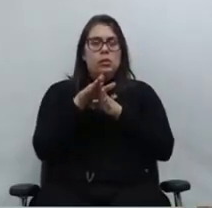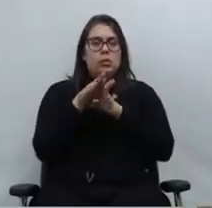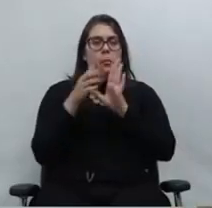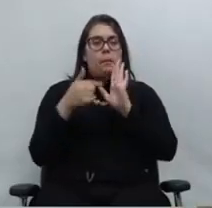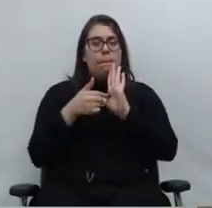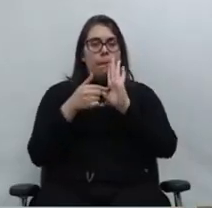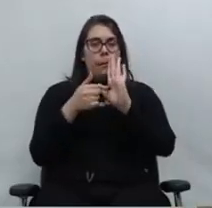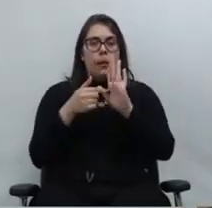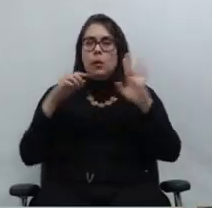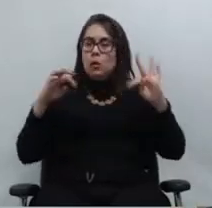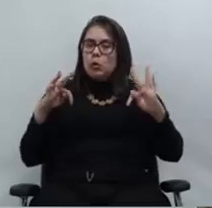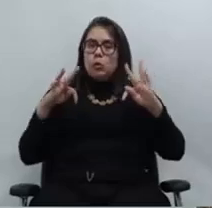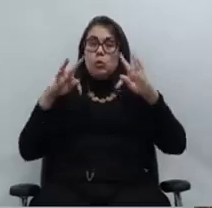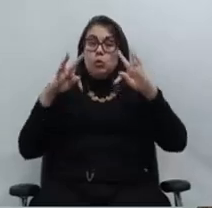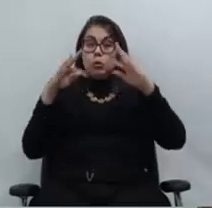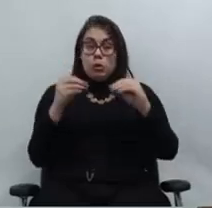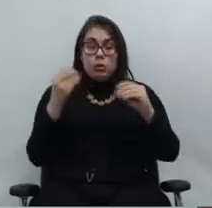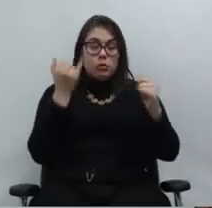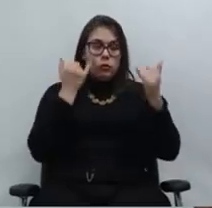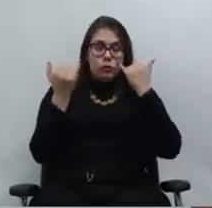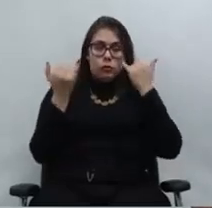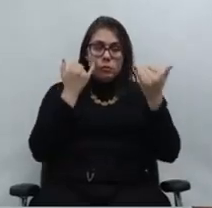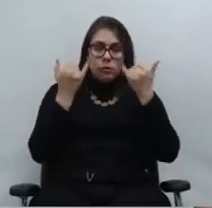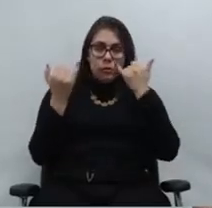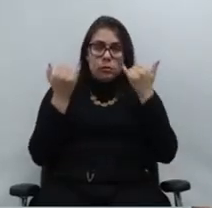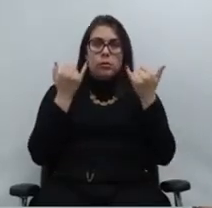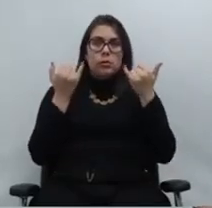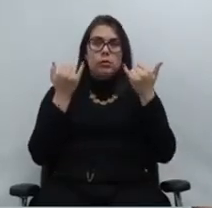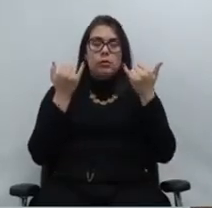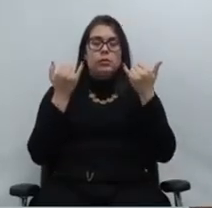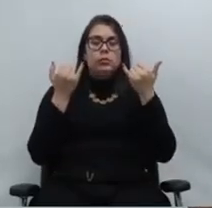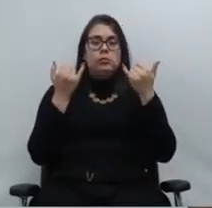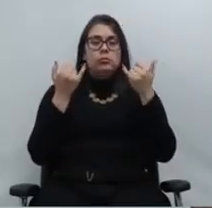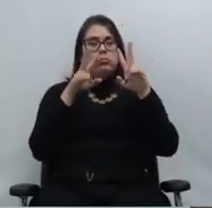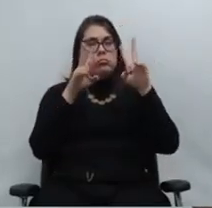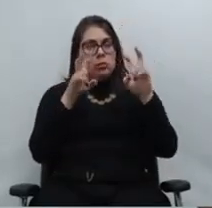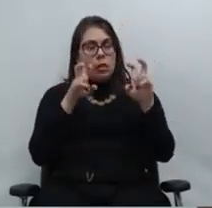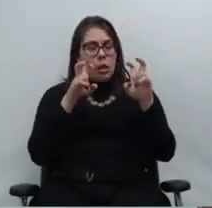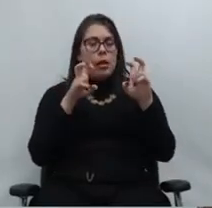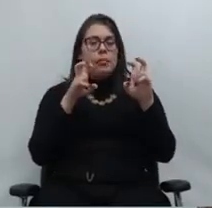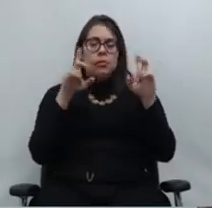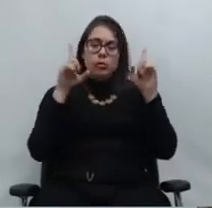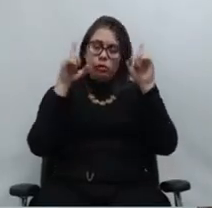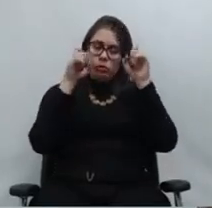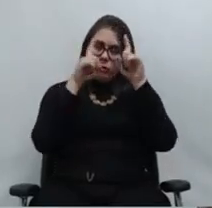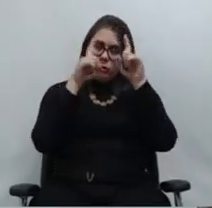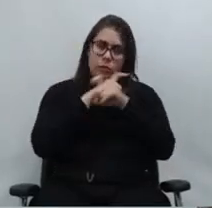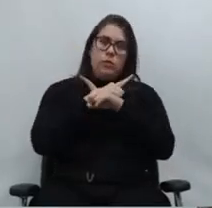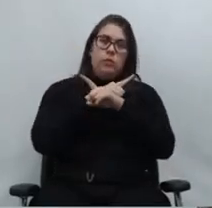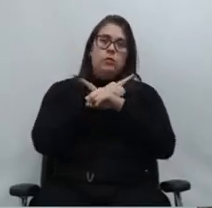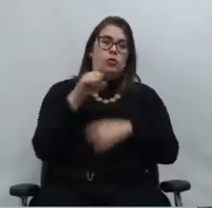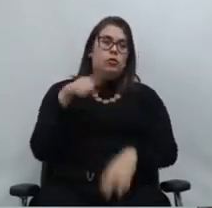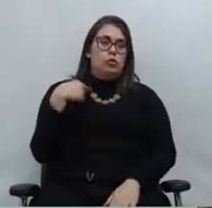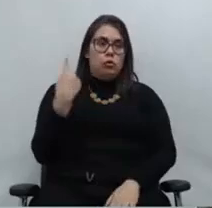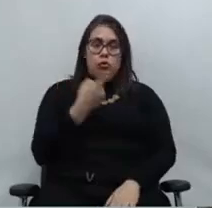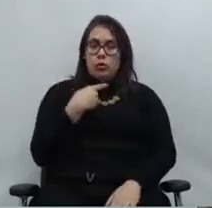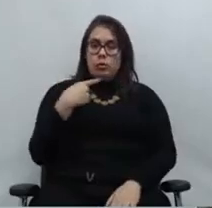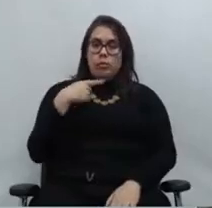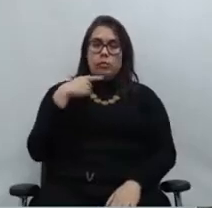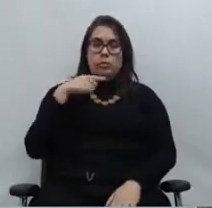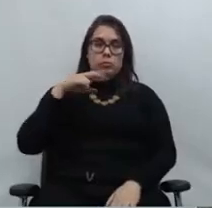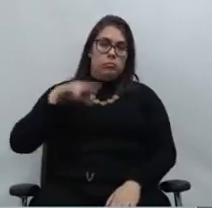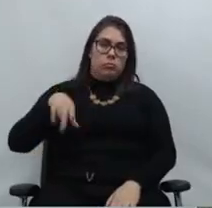apontou aí todas as nuances relacionadas a esse tema que é extremamente complexo. Não é um tema que nós dominamos,